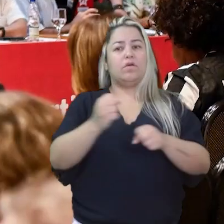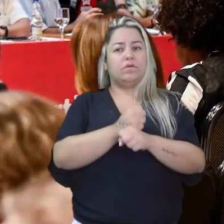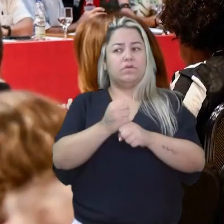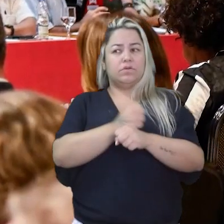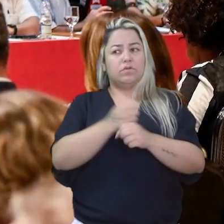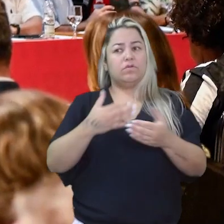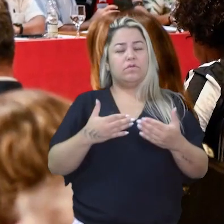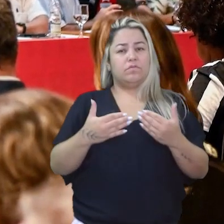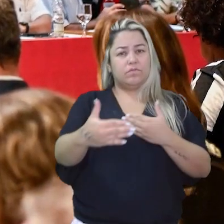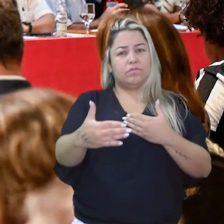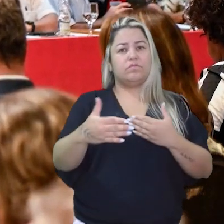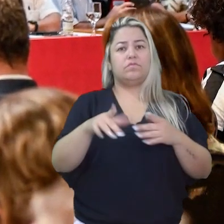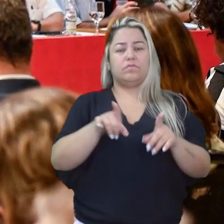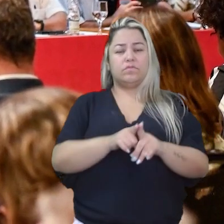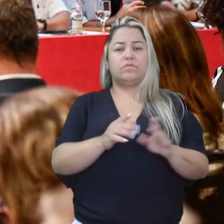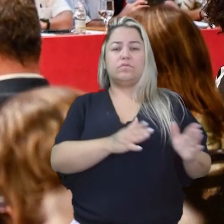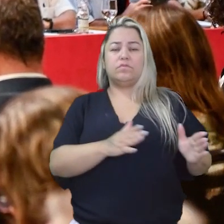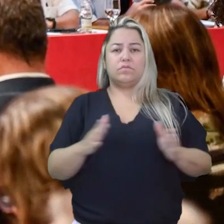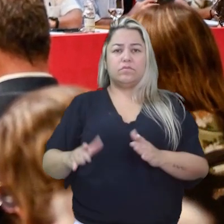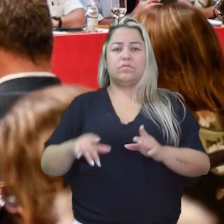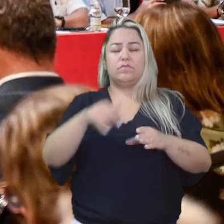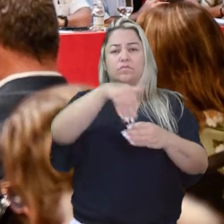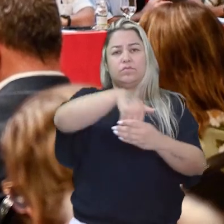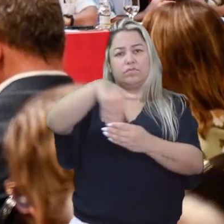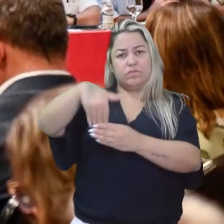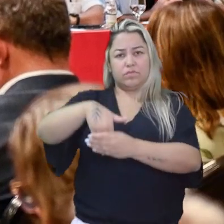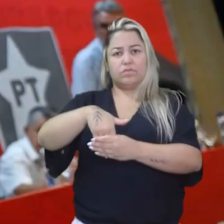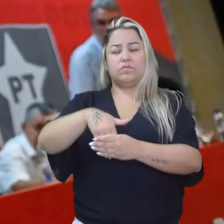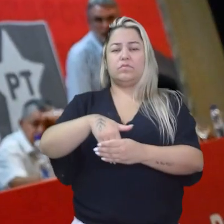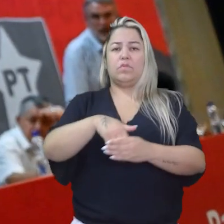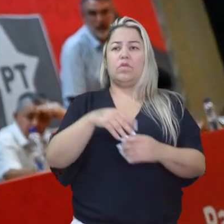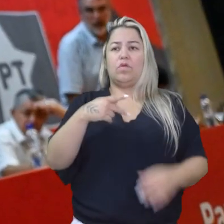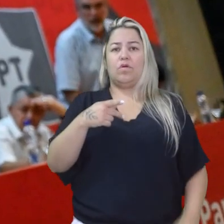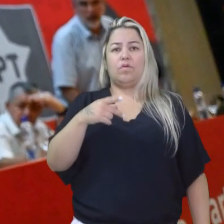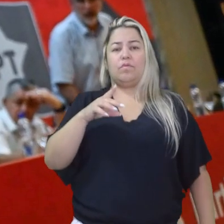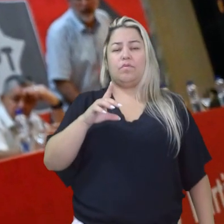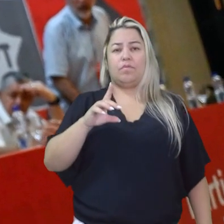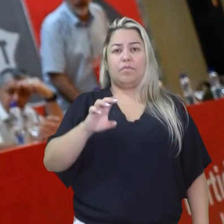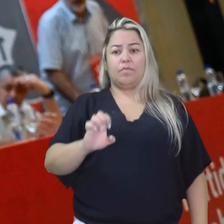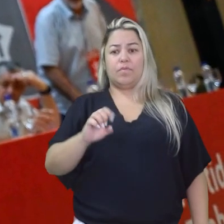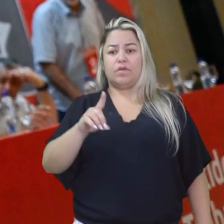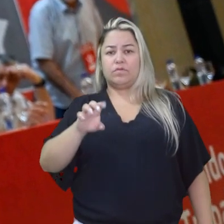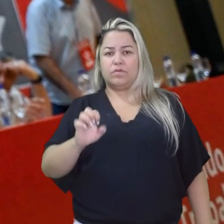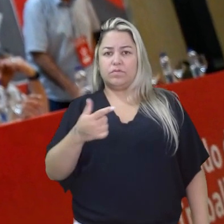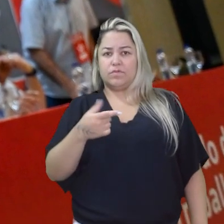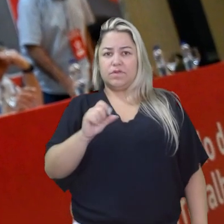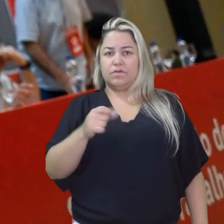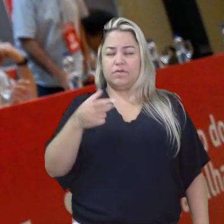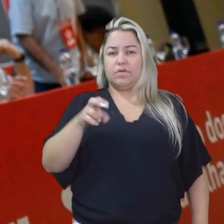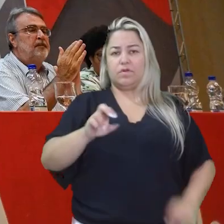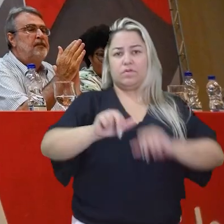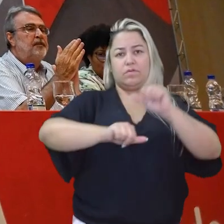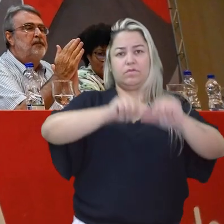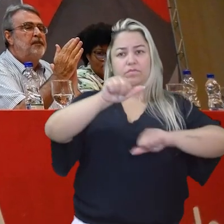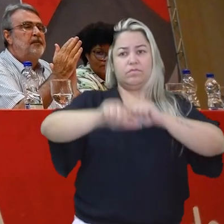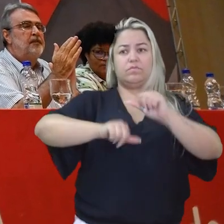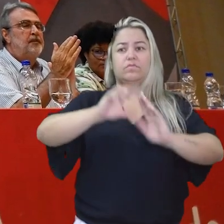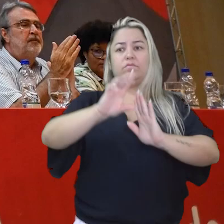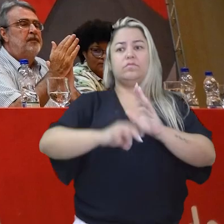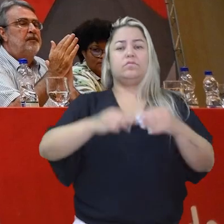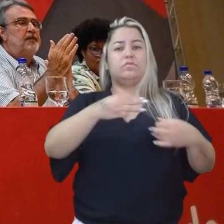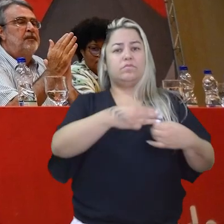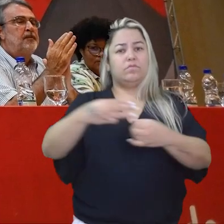dando a largada para a realização do processo de eleições diretas, o PED, em 2025, para a renovação das